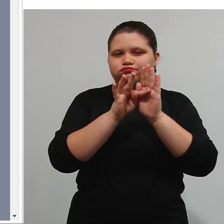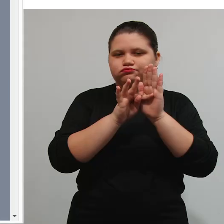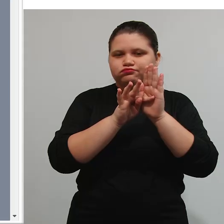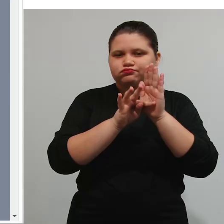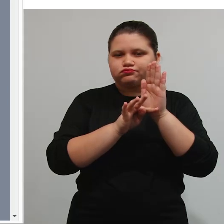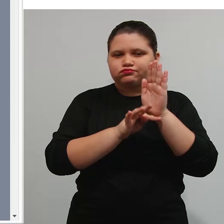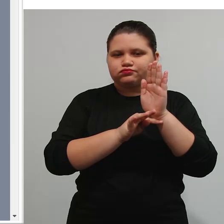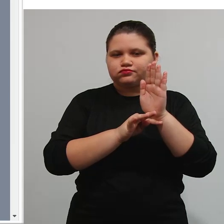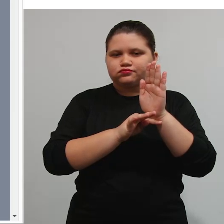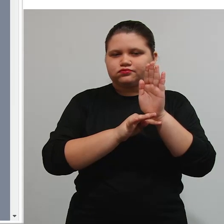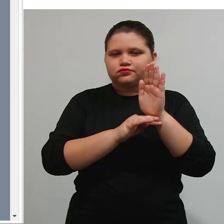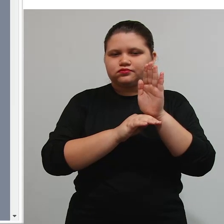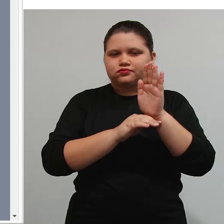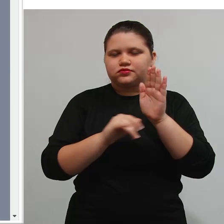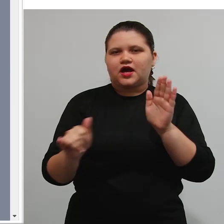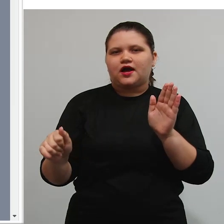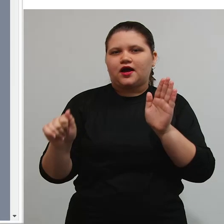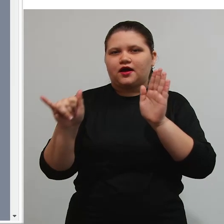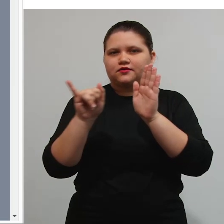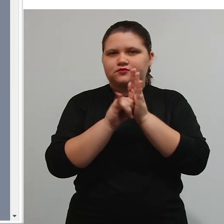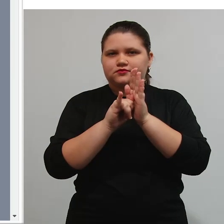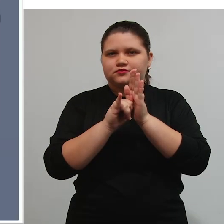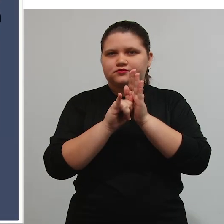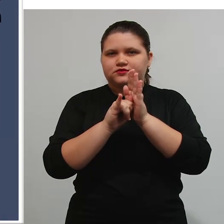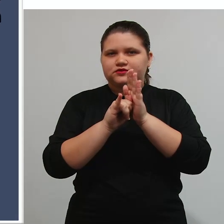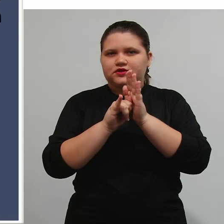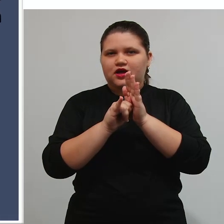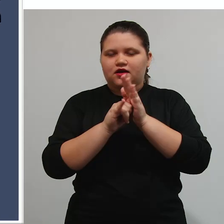identidade e prática docente